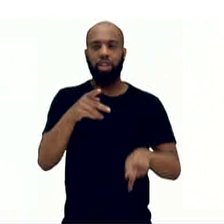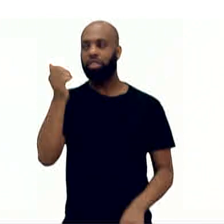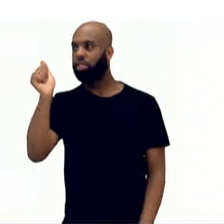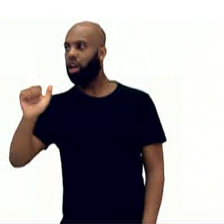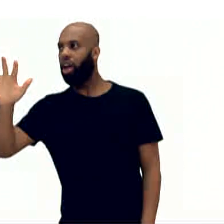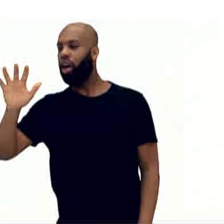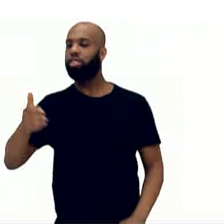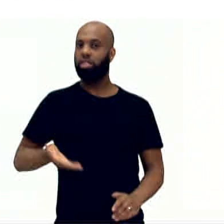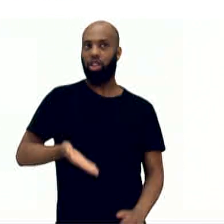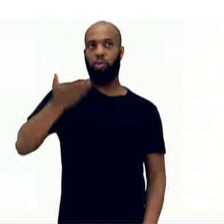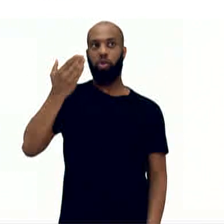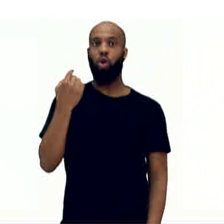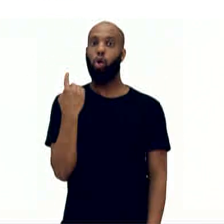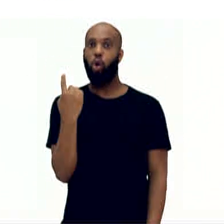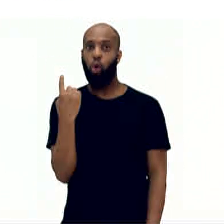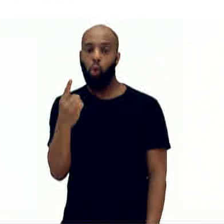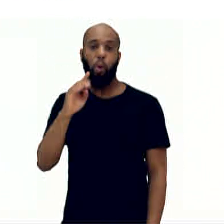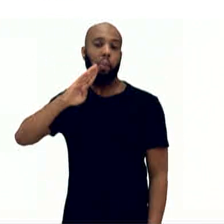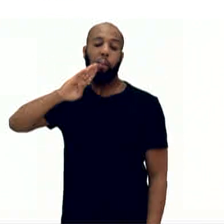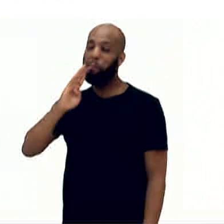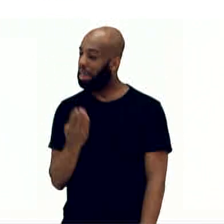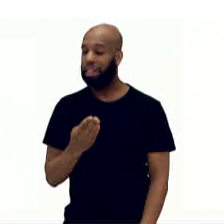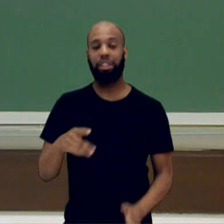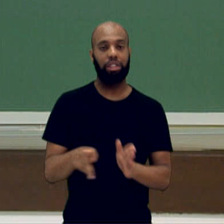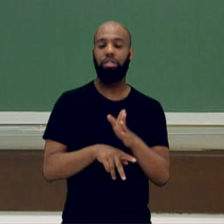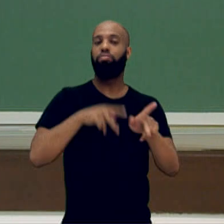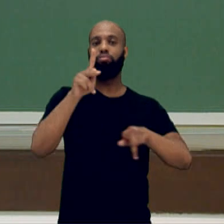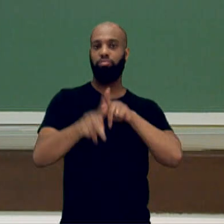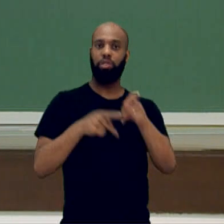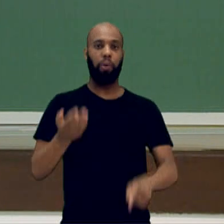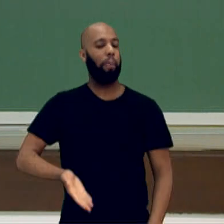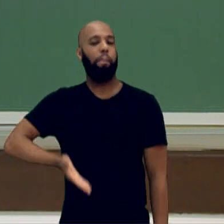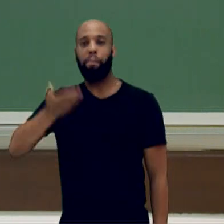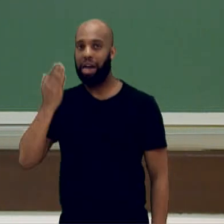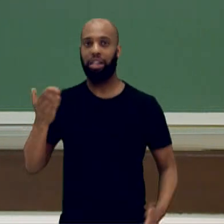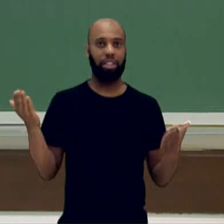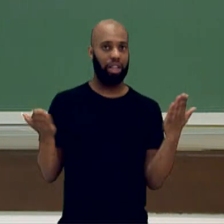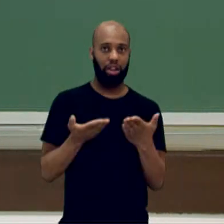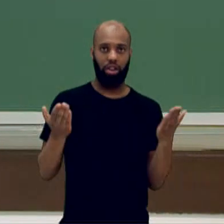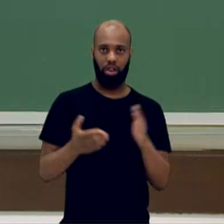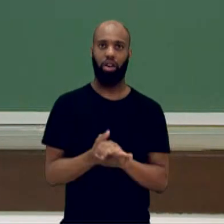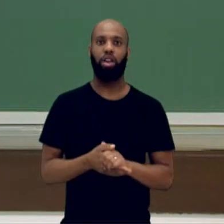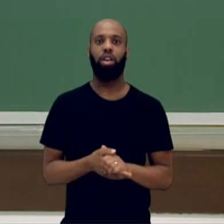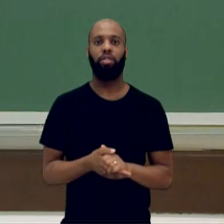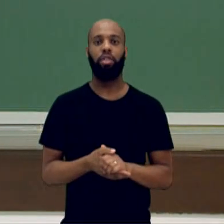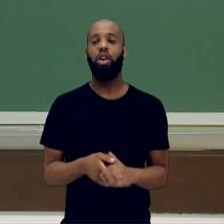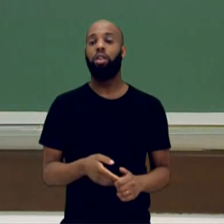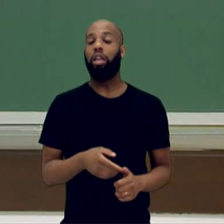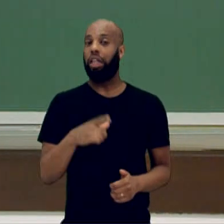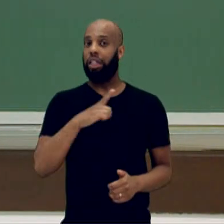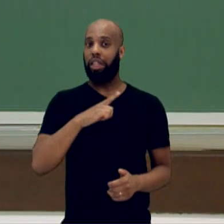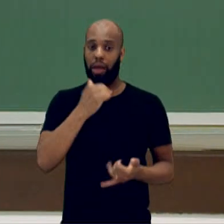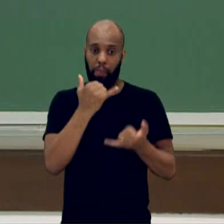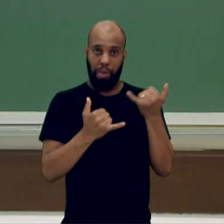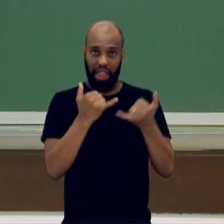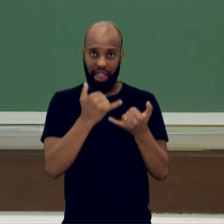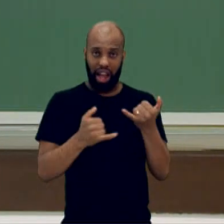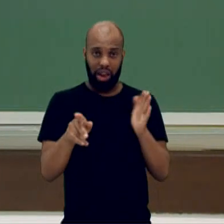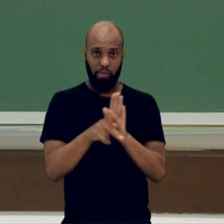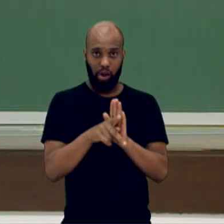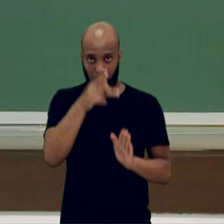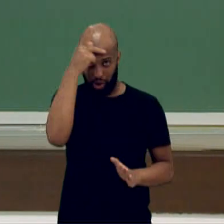um crescimento exponencial de população, né? Quase metade dos moradores de cidades do planeta vive na